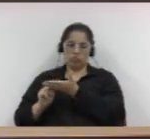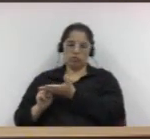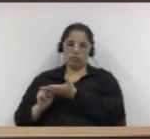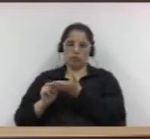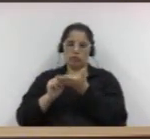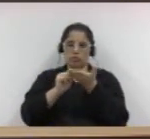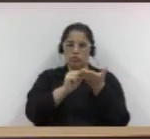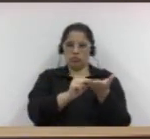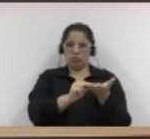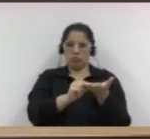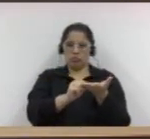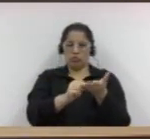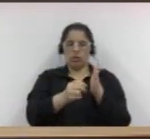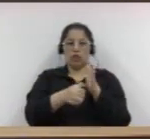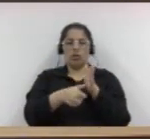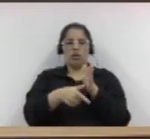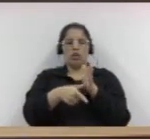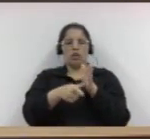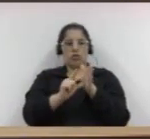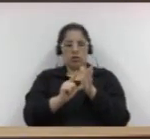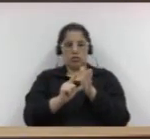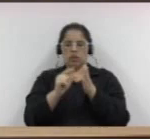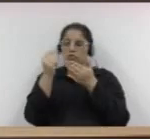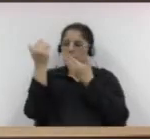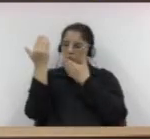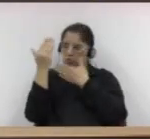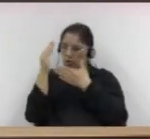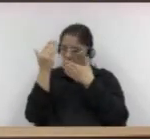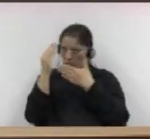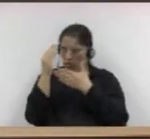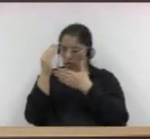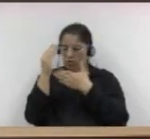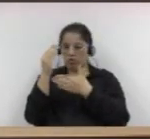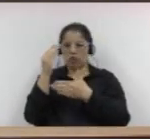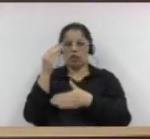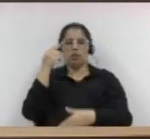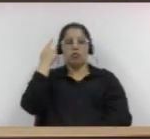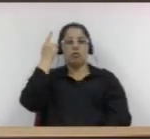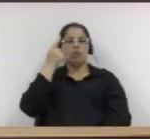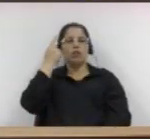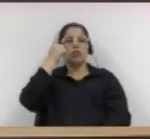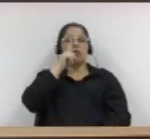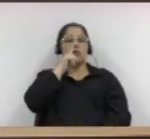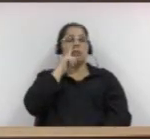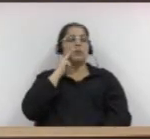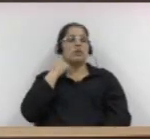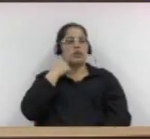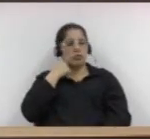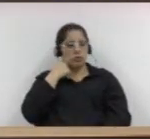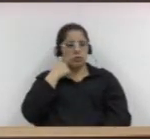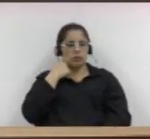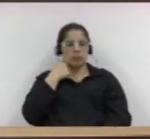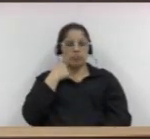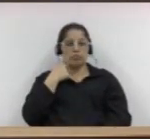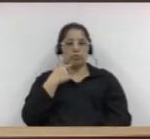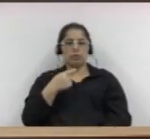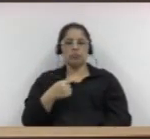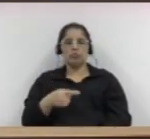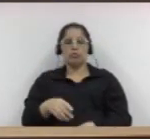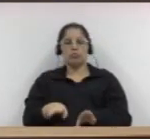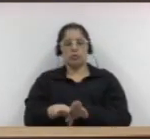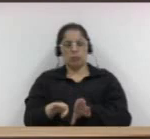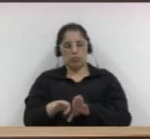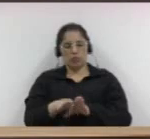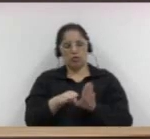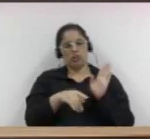ao Executivo, mas antes eu gostaria de parabenizar o vereador Newton César dos Santos pelo requerimento e dar como